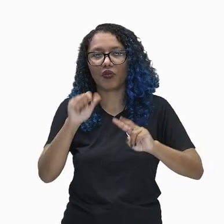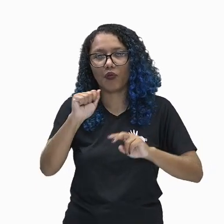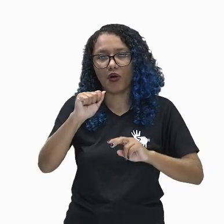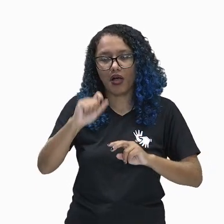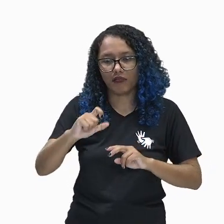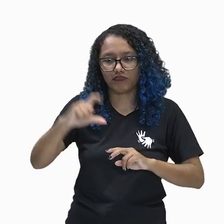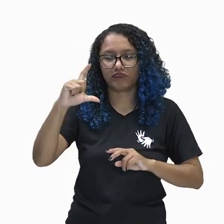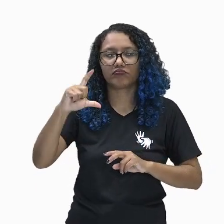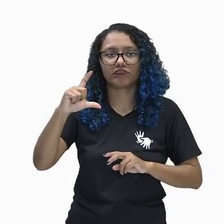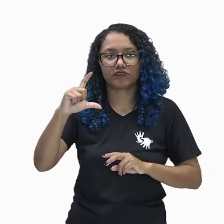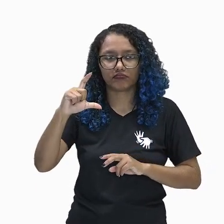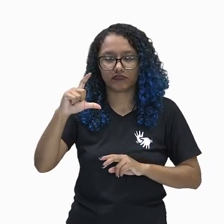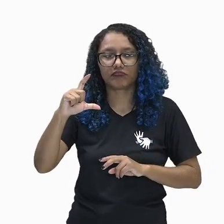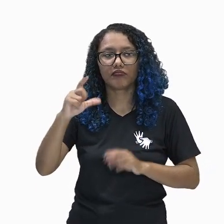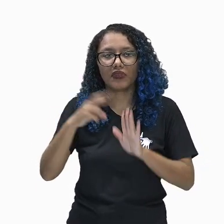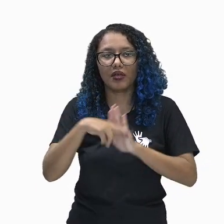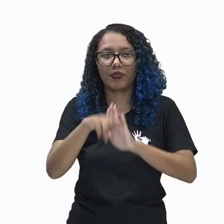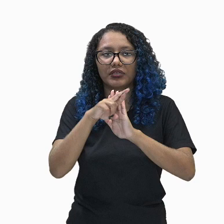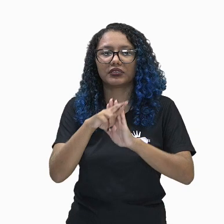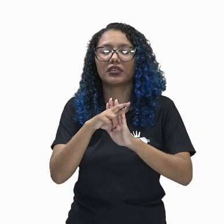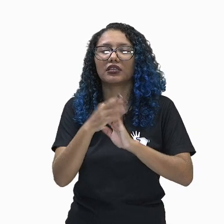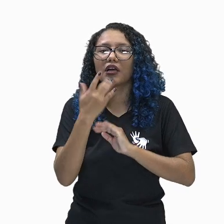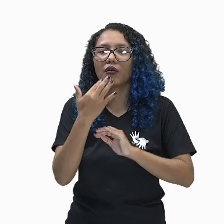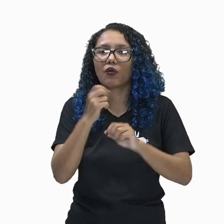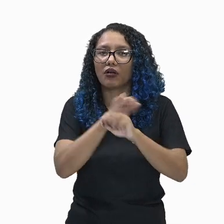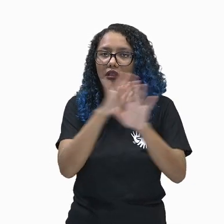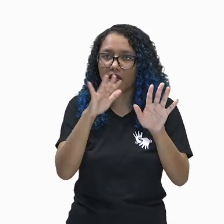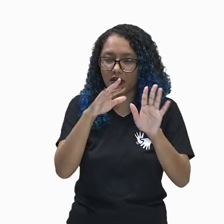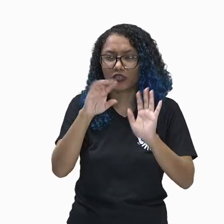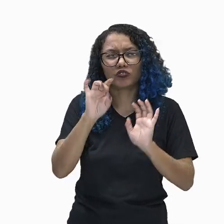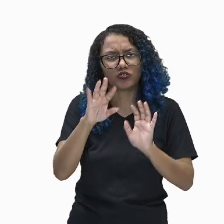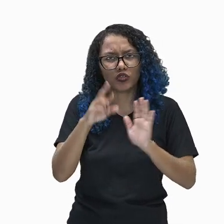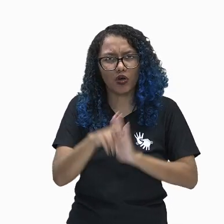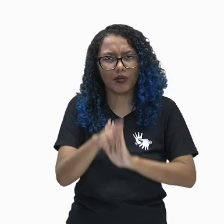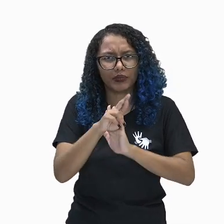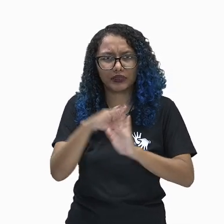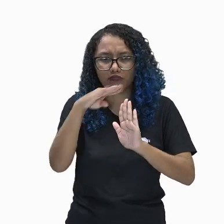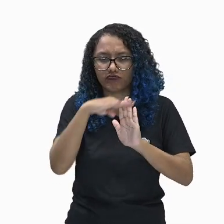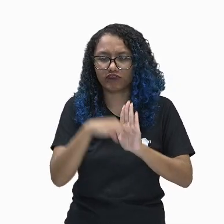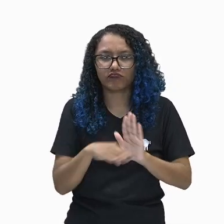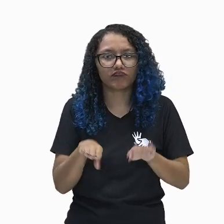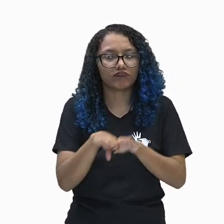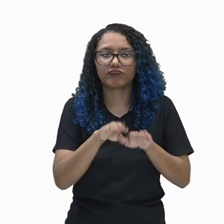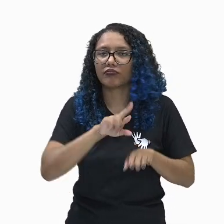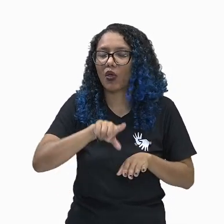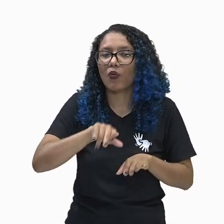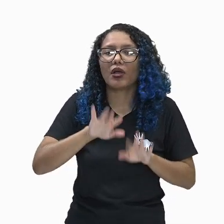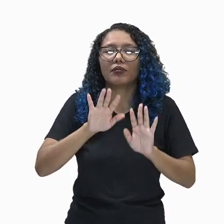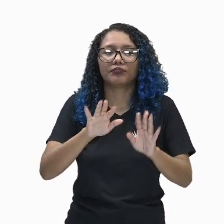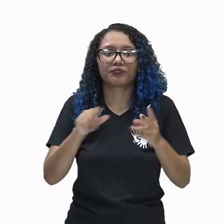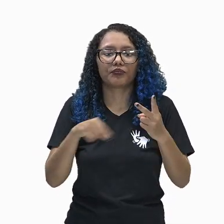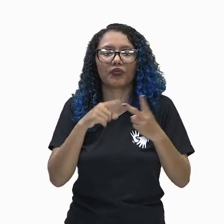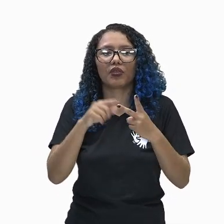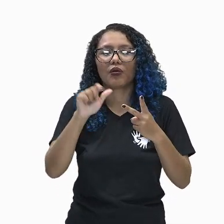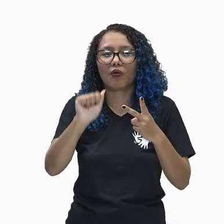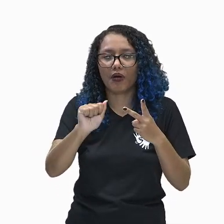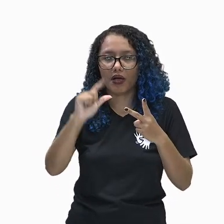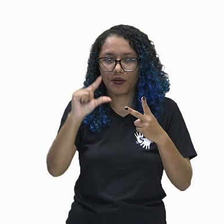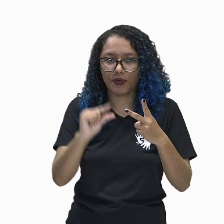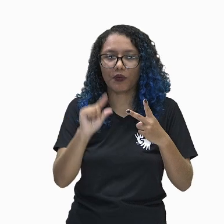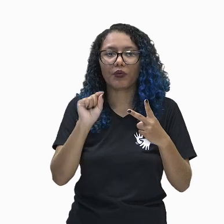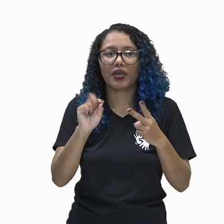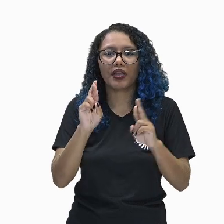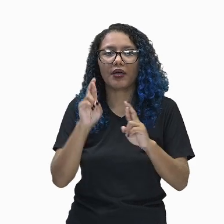isso aí é só uma representação, não é uma regra, e o azinho vai representar o alelo para a pele